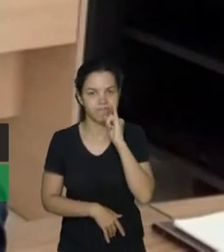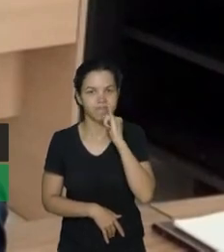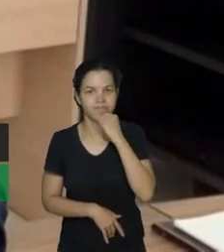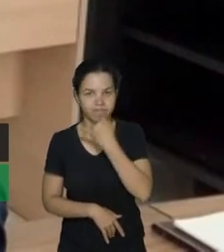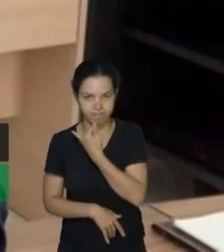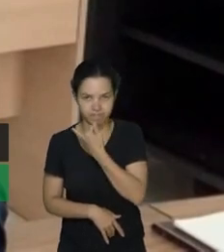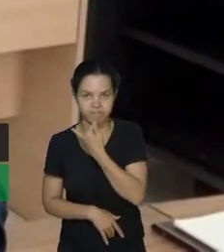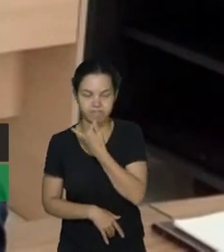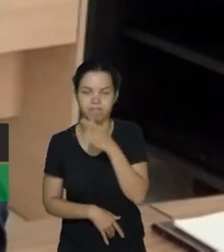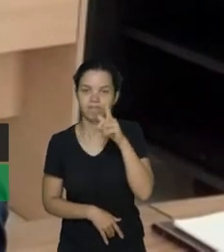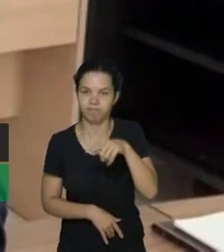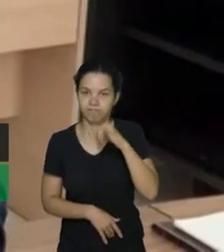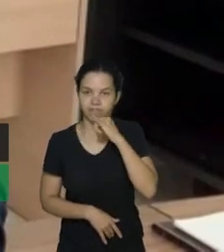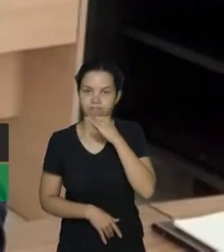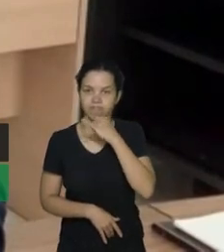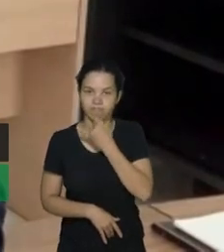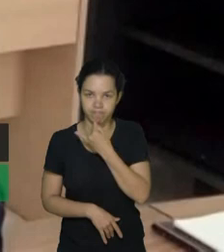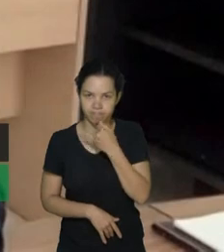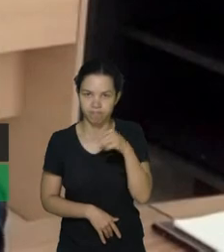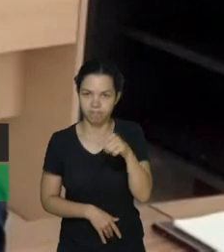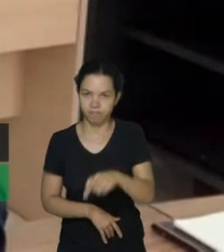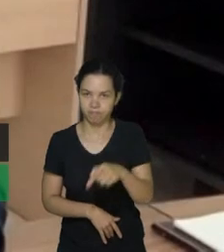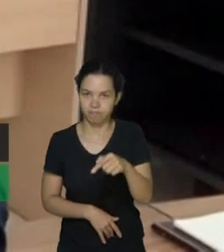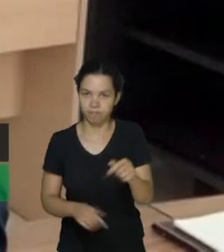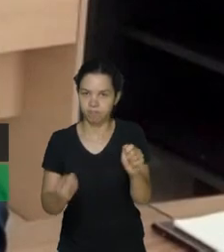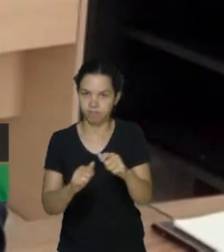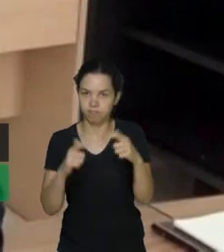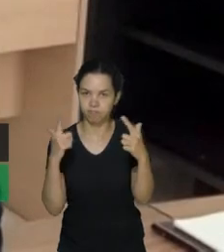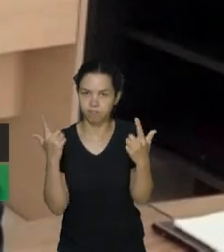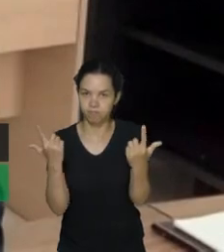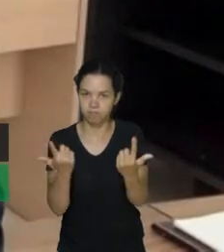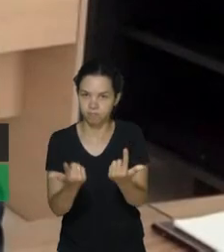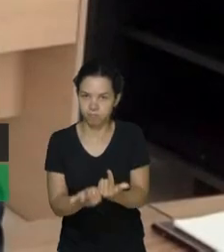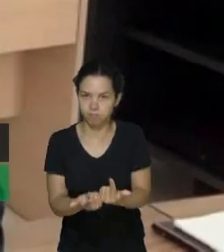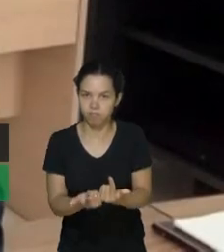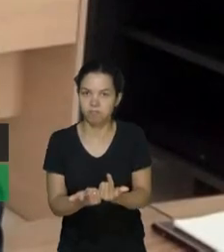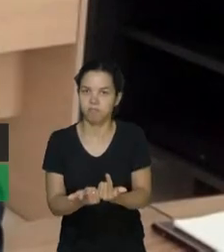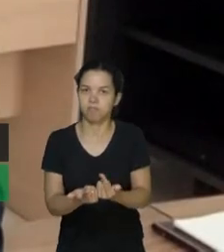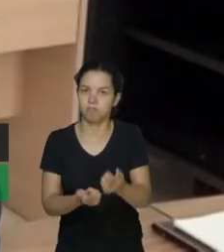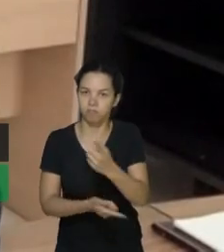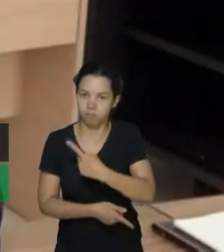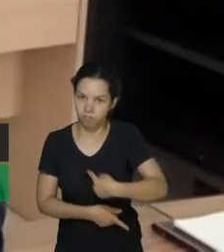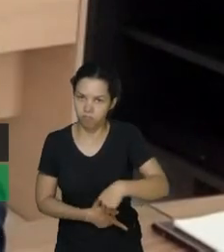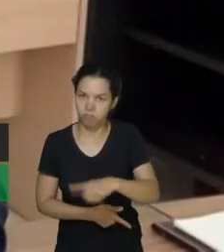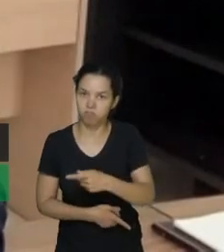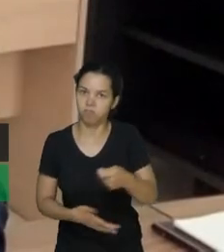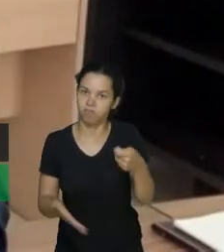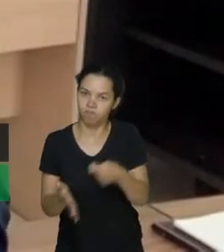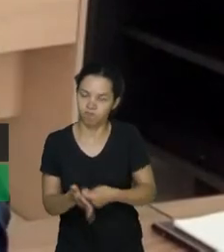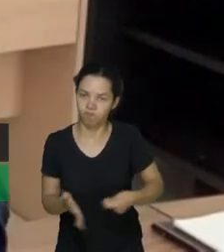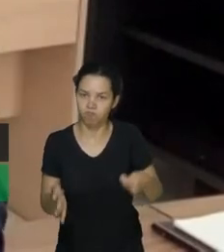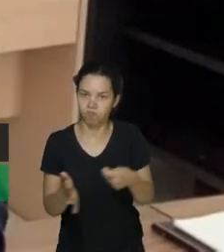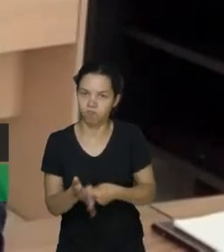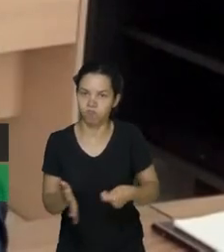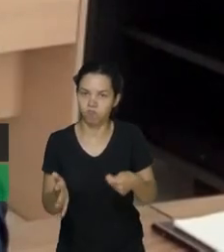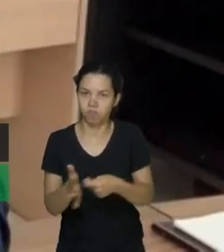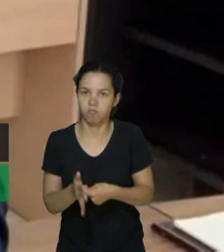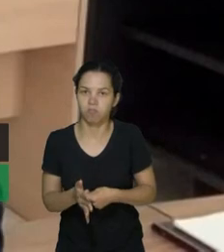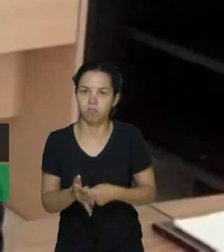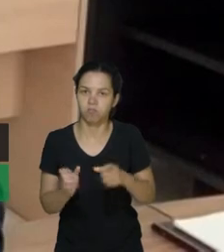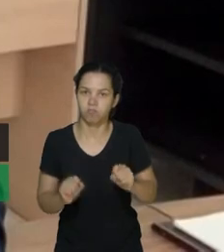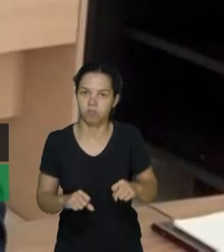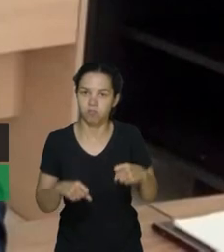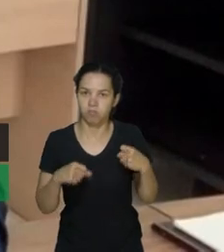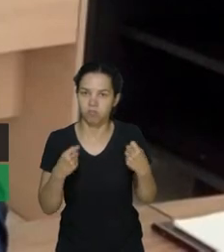Que decepção ao deixar esta casa, uma casa que travamos batalhas duras na defesa da